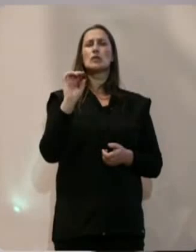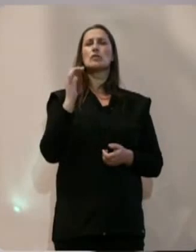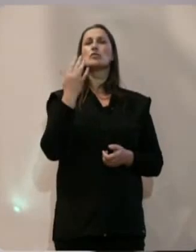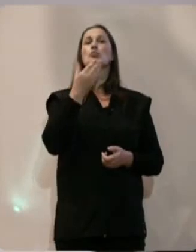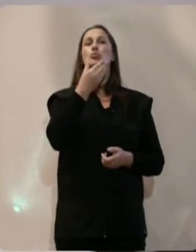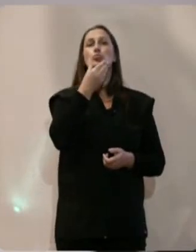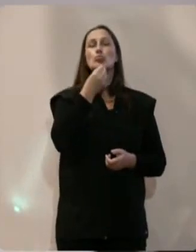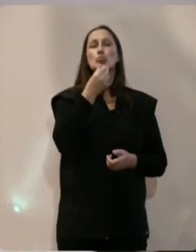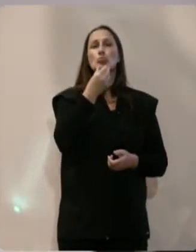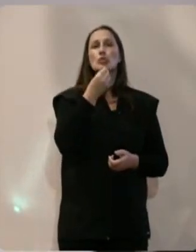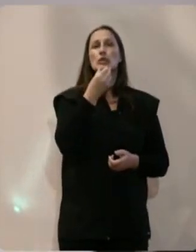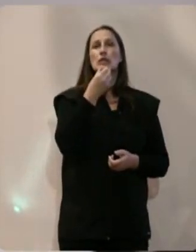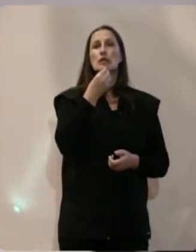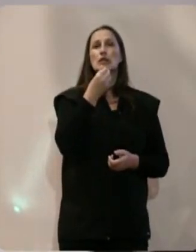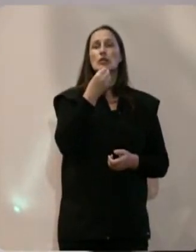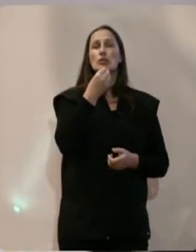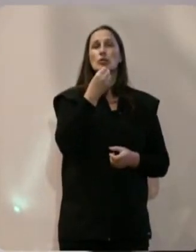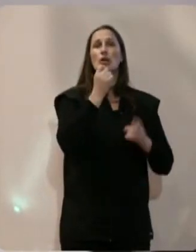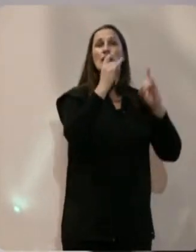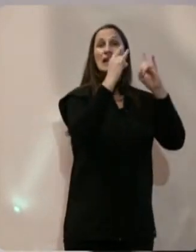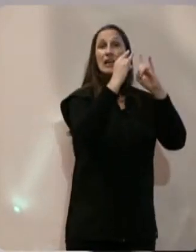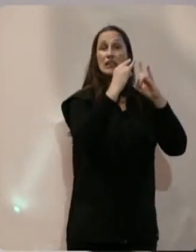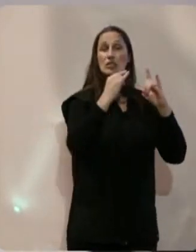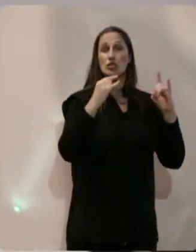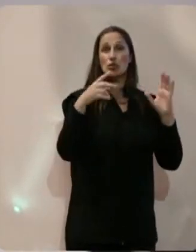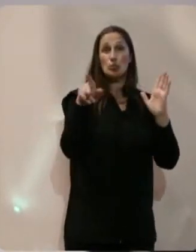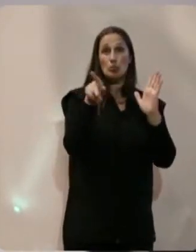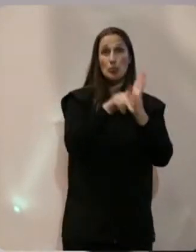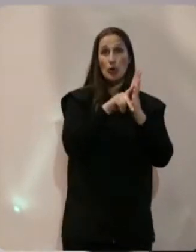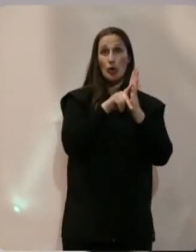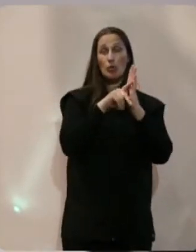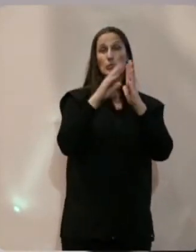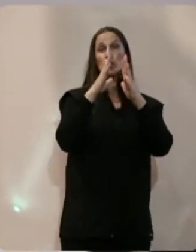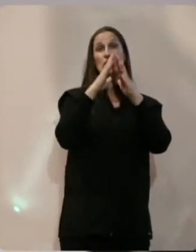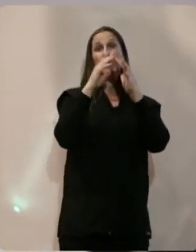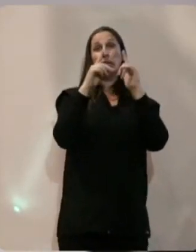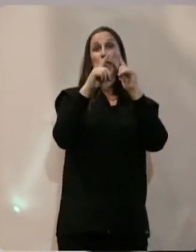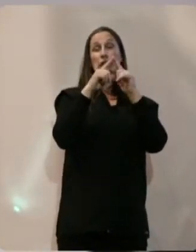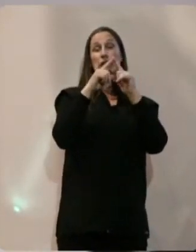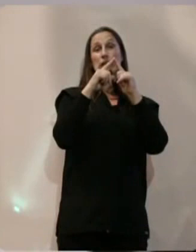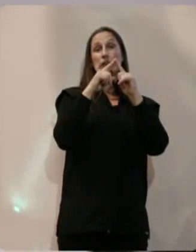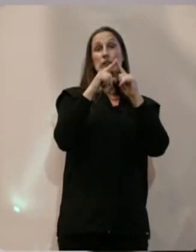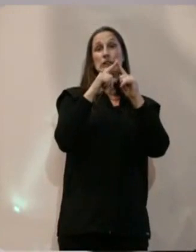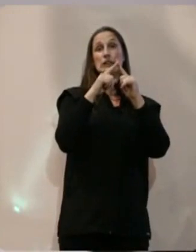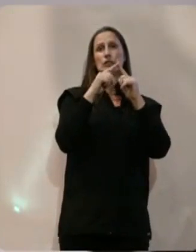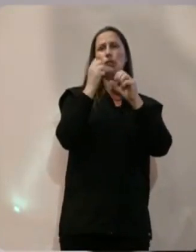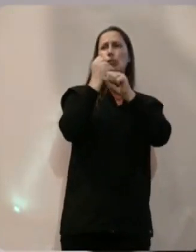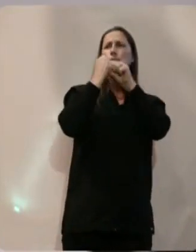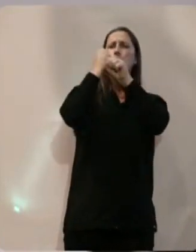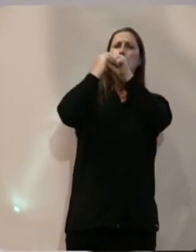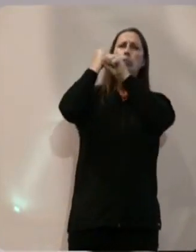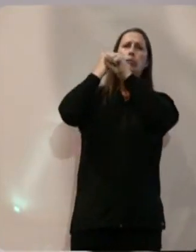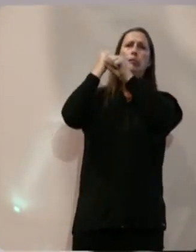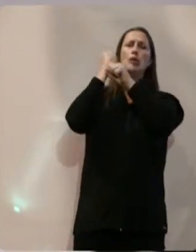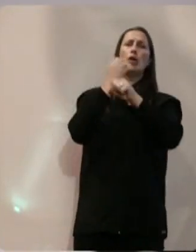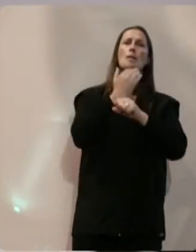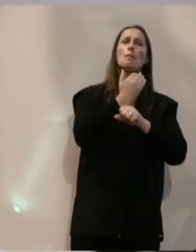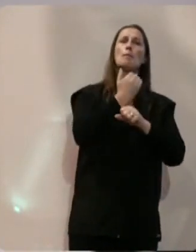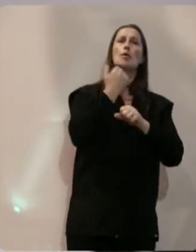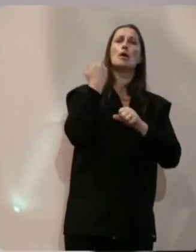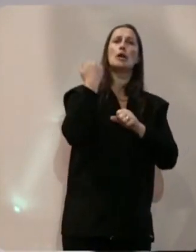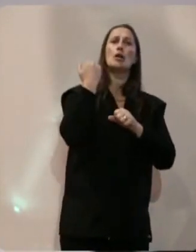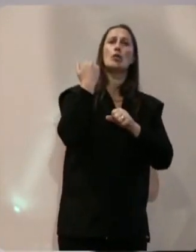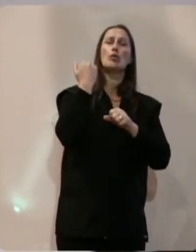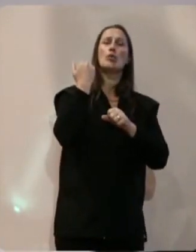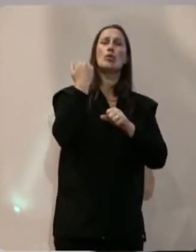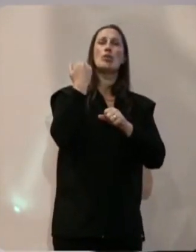Esse moço, num acampamento da igreja, há muitos anos atrás, ele morreu afogado